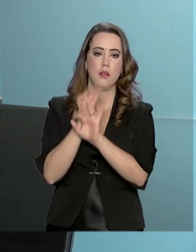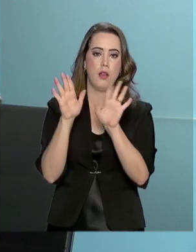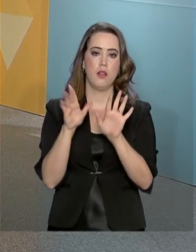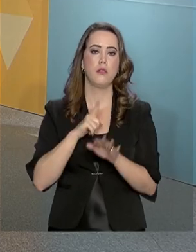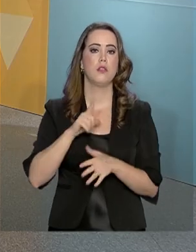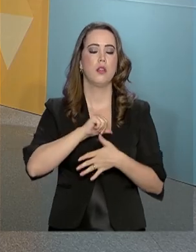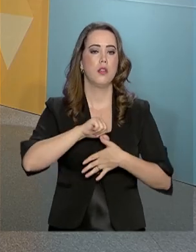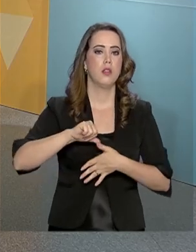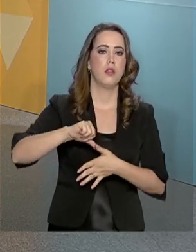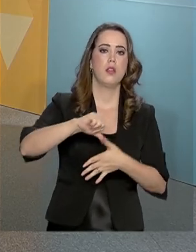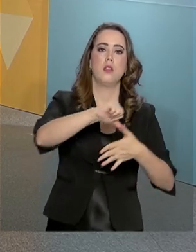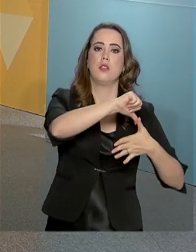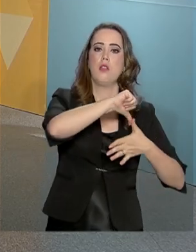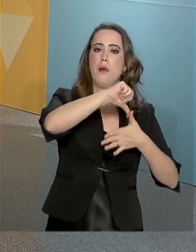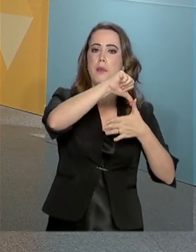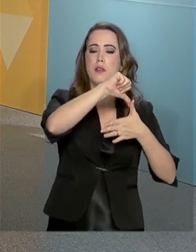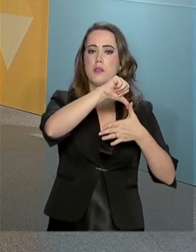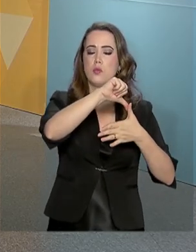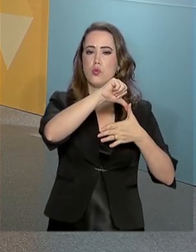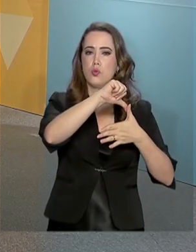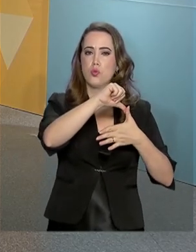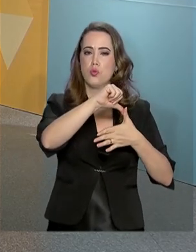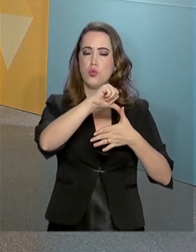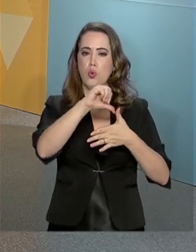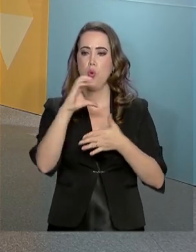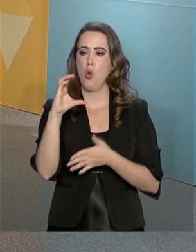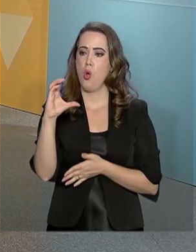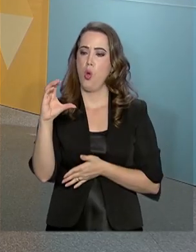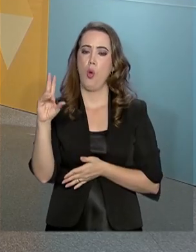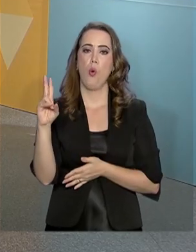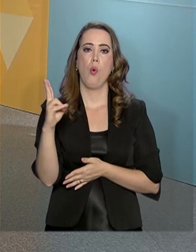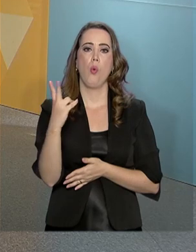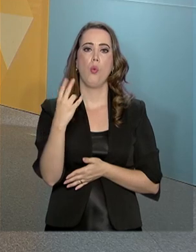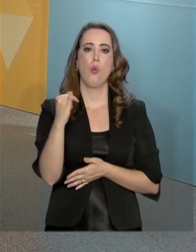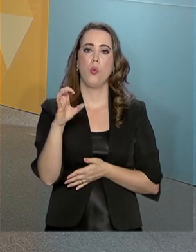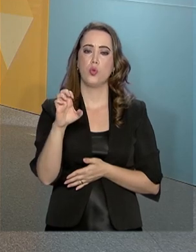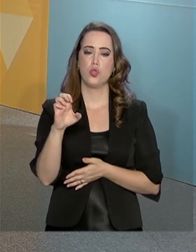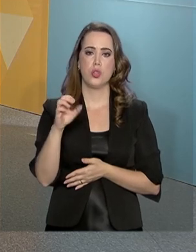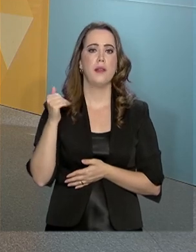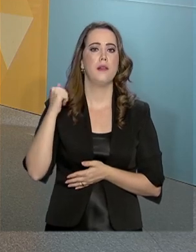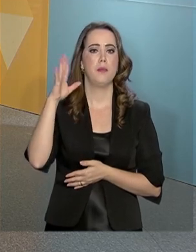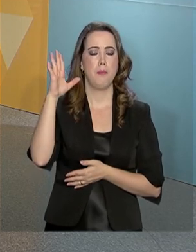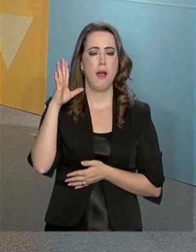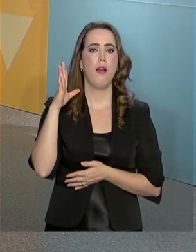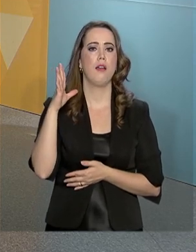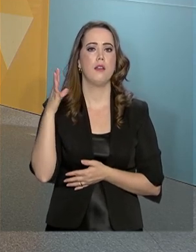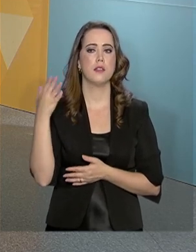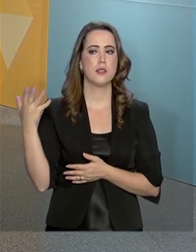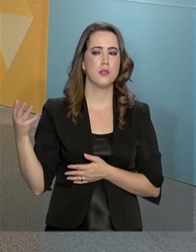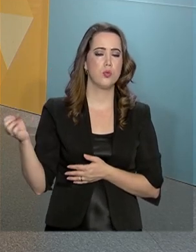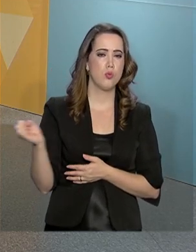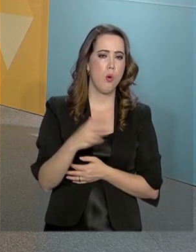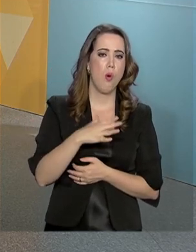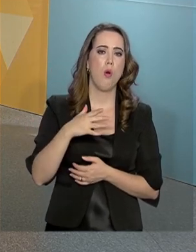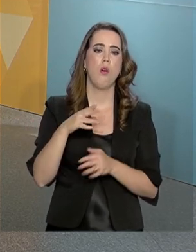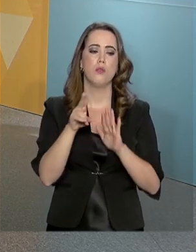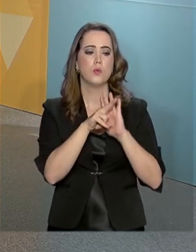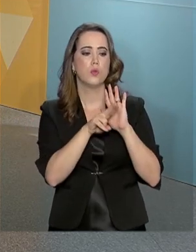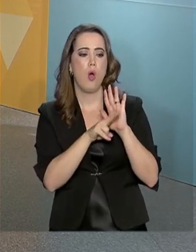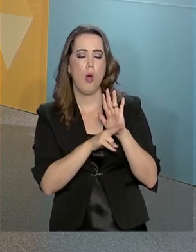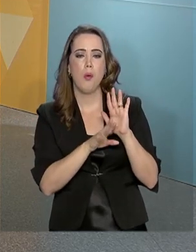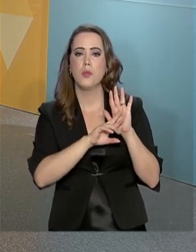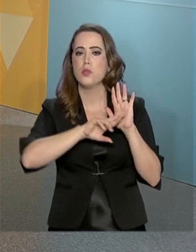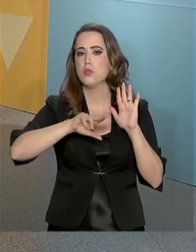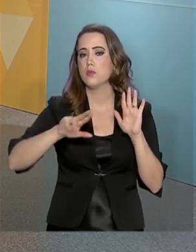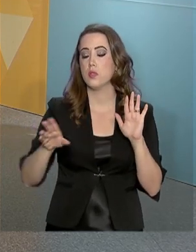na América do Sul, o Chile mais desenvolvido nesse processo, estamos em contato, vamos lá agora, quem sabe até utilizar o próprio